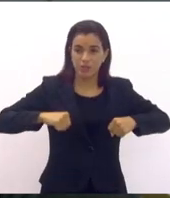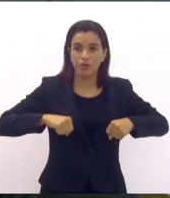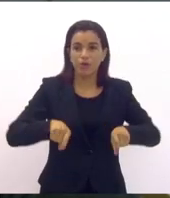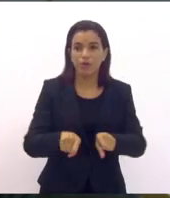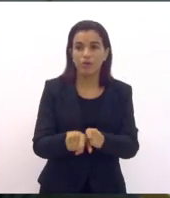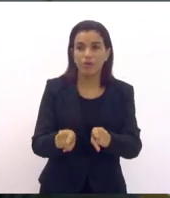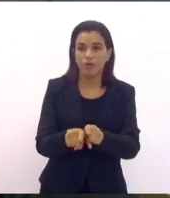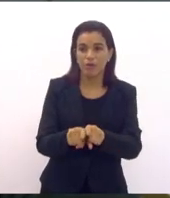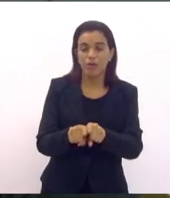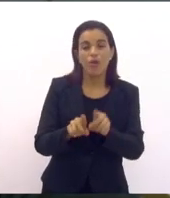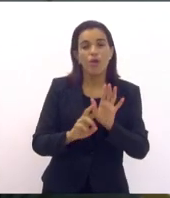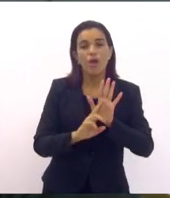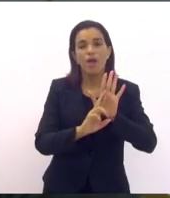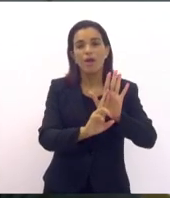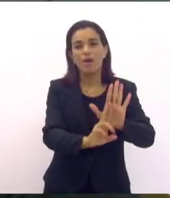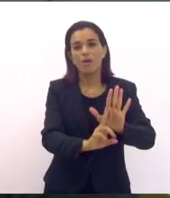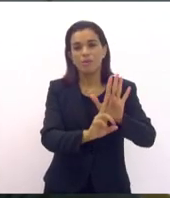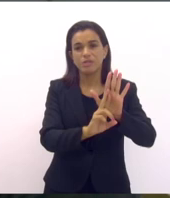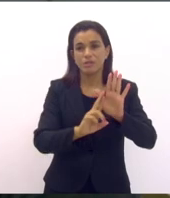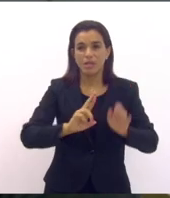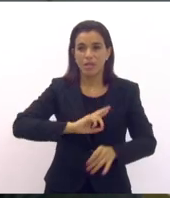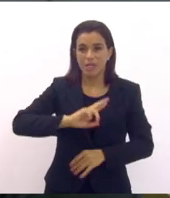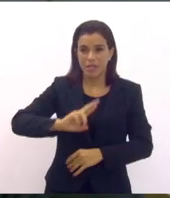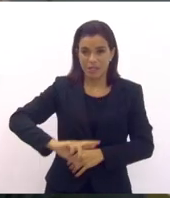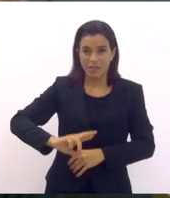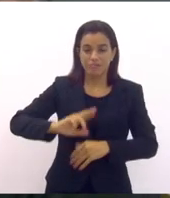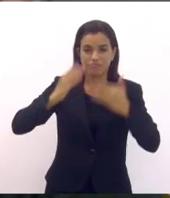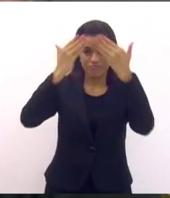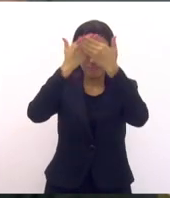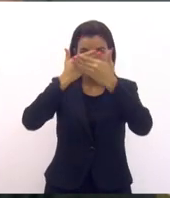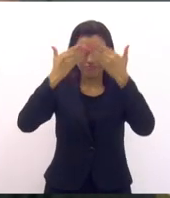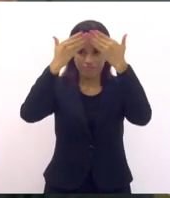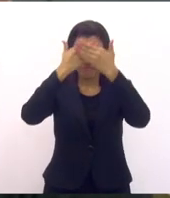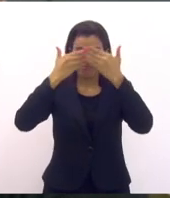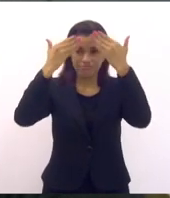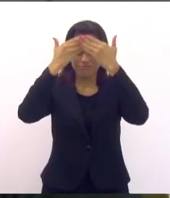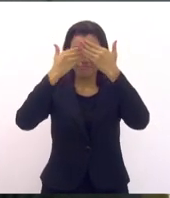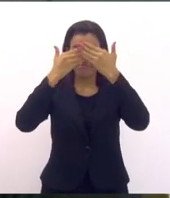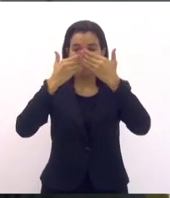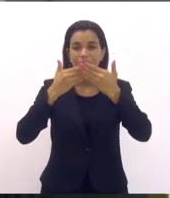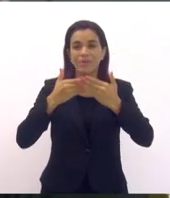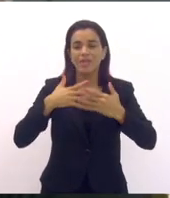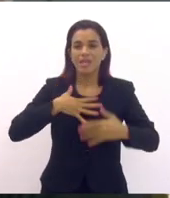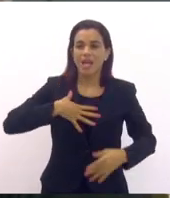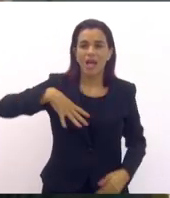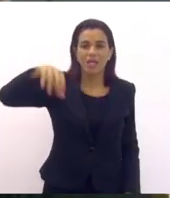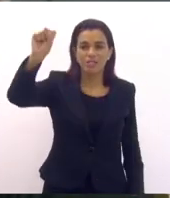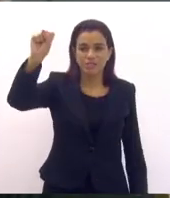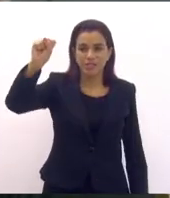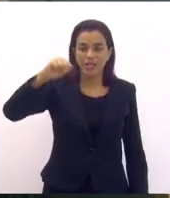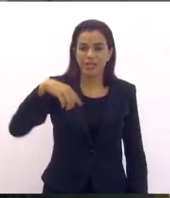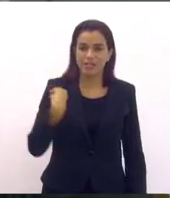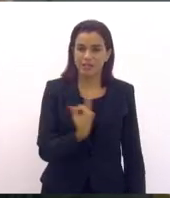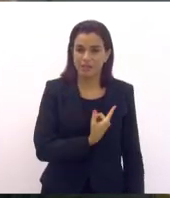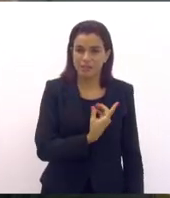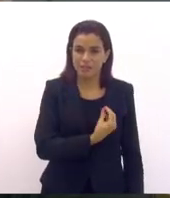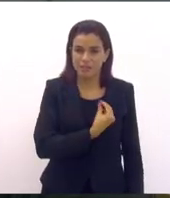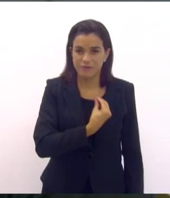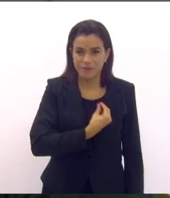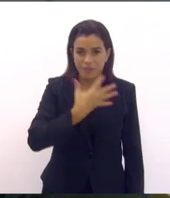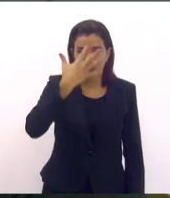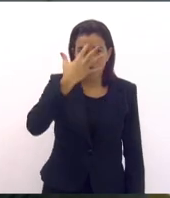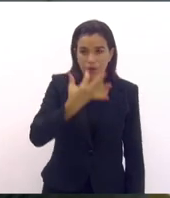babal represento a religião de matriz africana que haja muita Ché em nossas vidas que haja muita